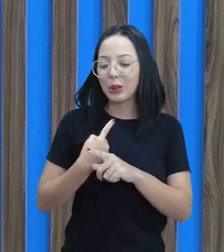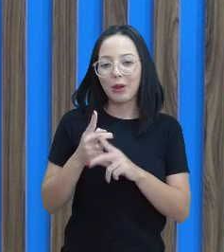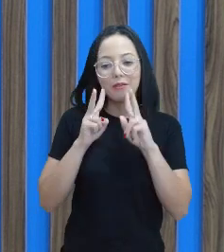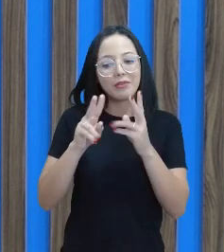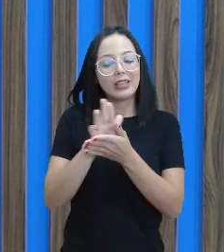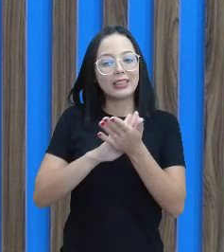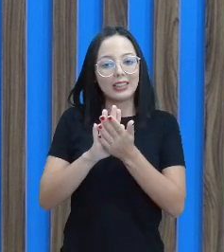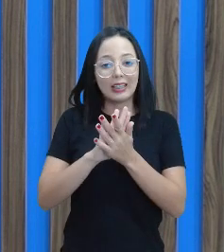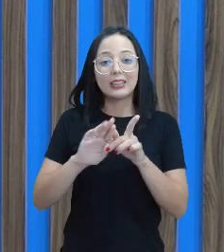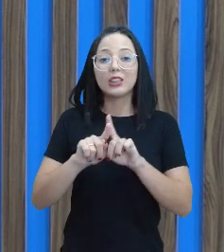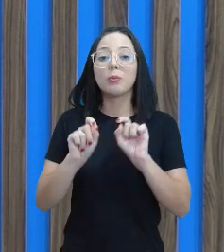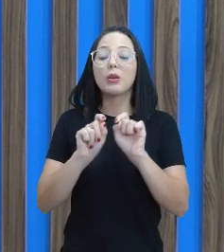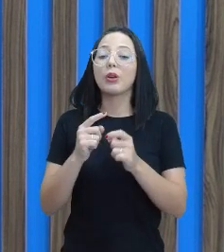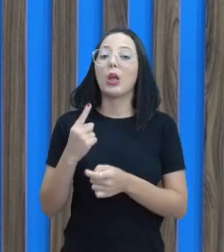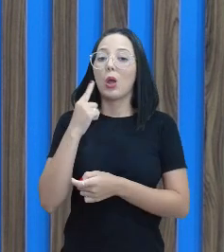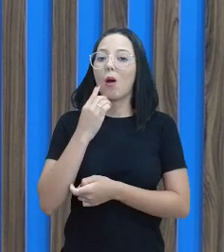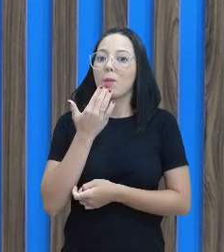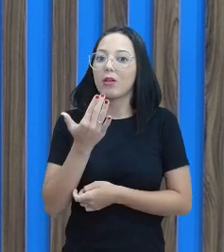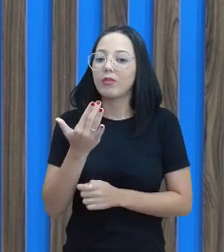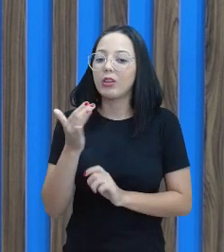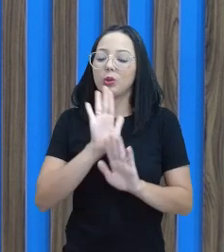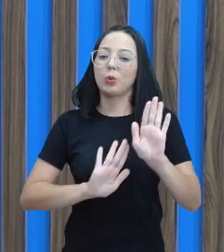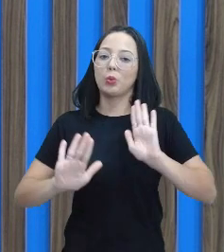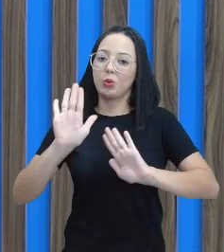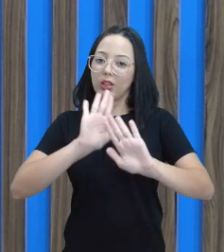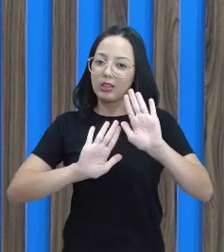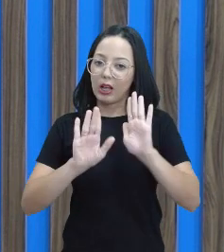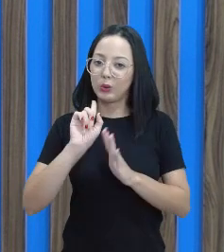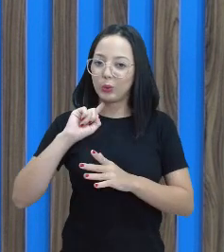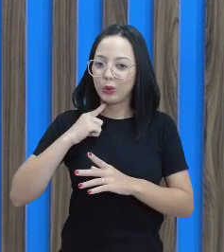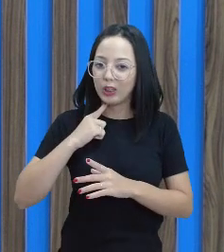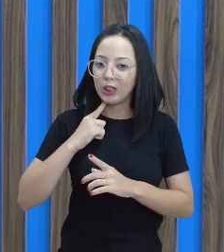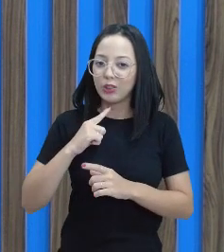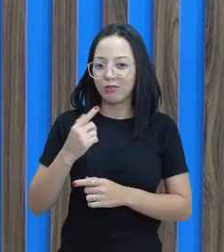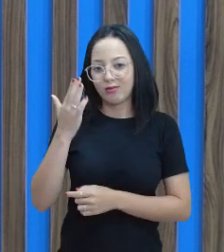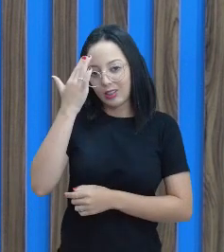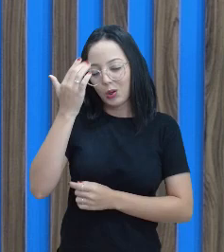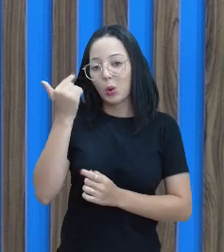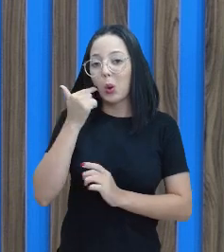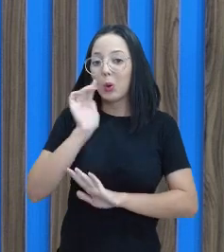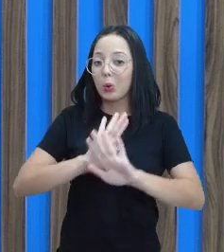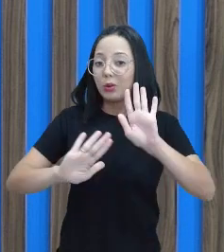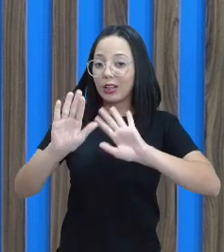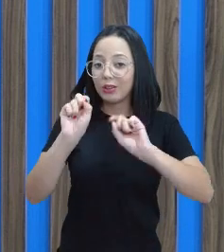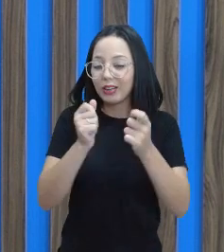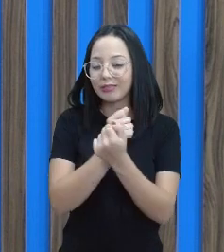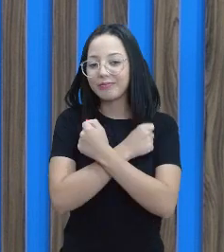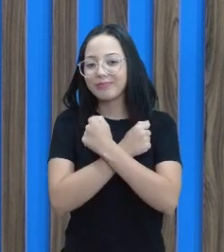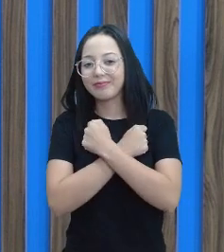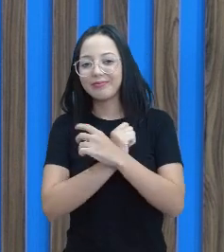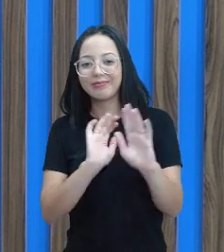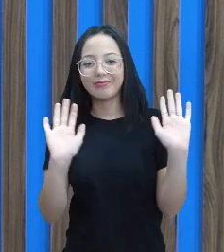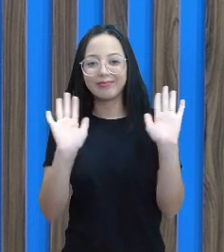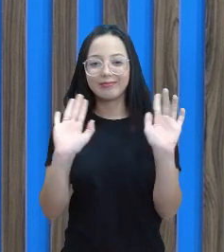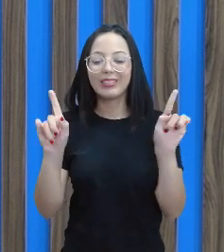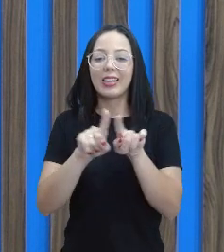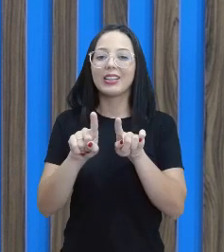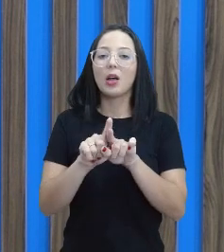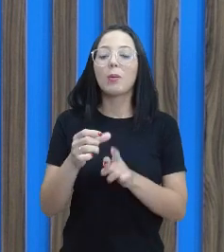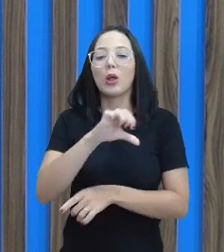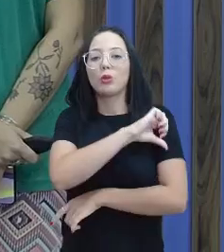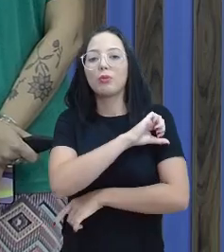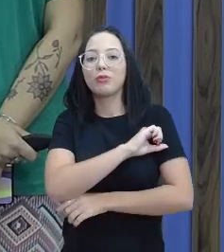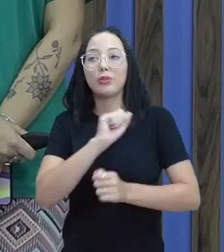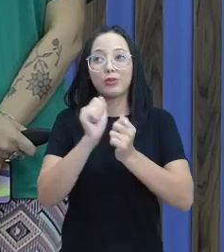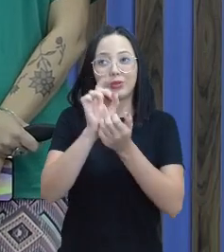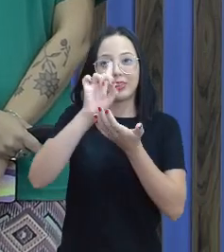ver. E de preferência, meu povo, cuidado com os resíduos sólidos, o que a gente chama de lixo. De boa? Um abraço para vocês, o pessoal do Dom do Ano, fiquem com